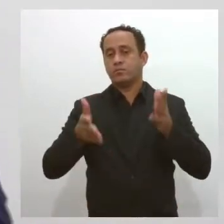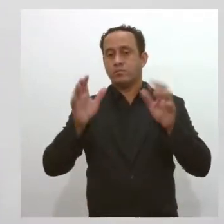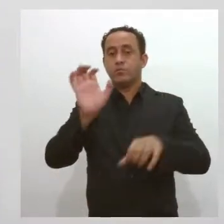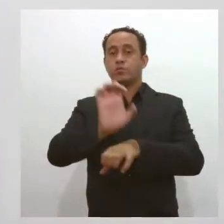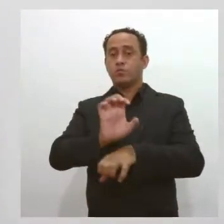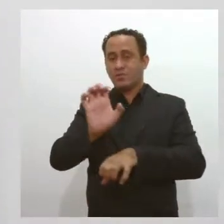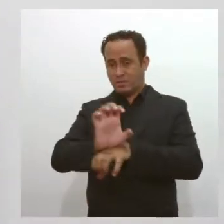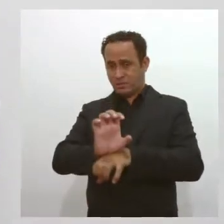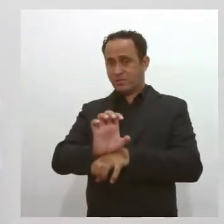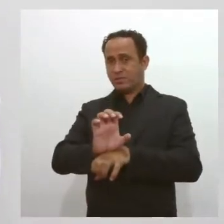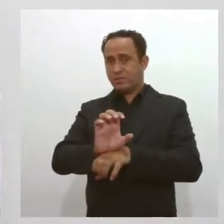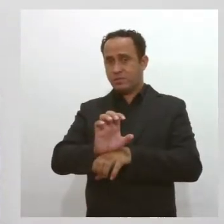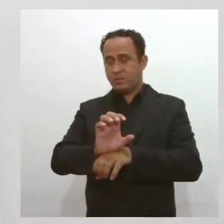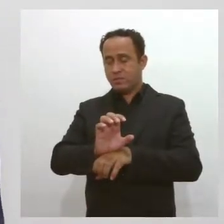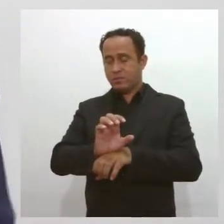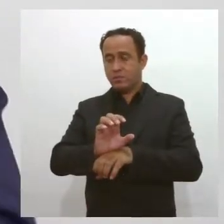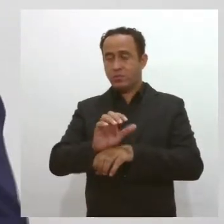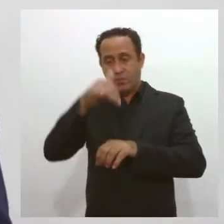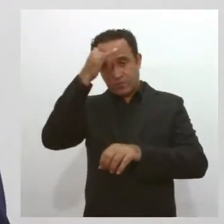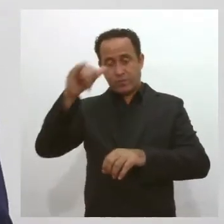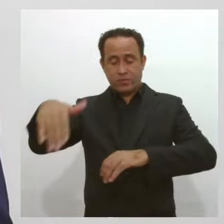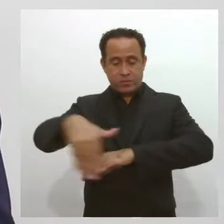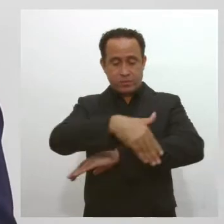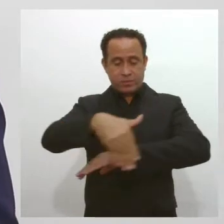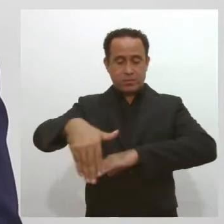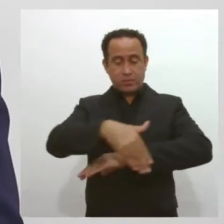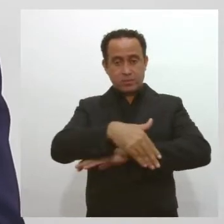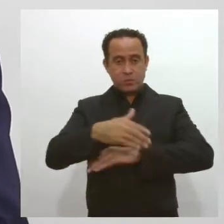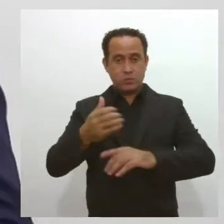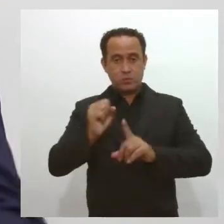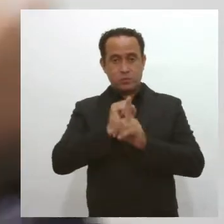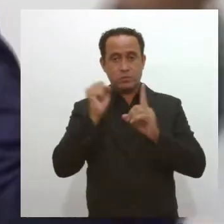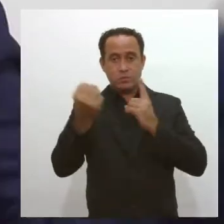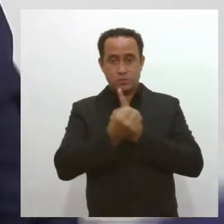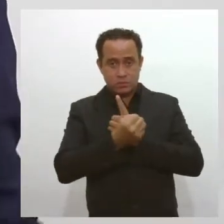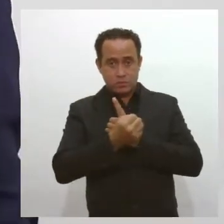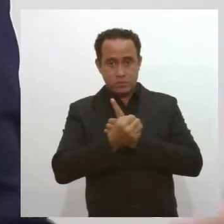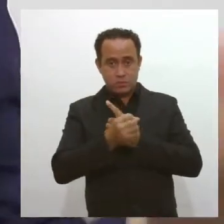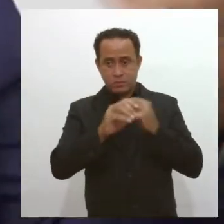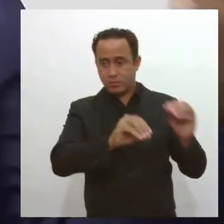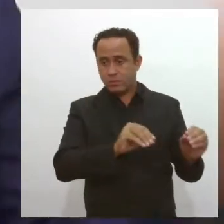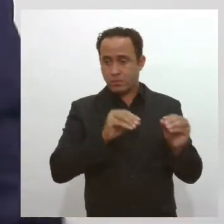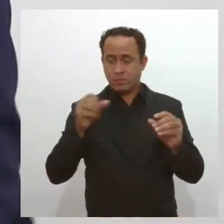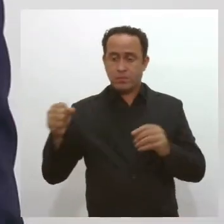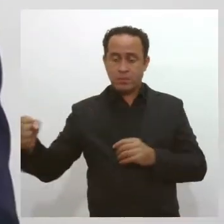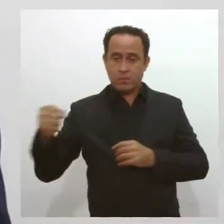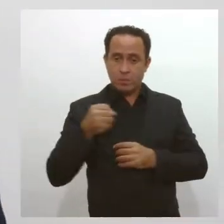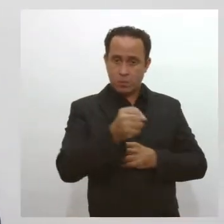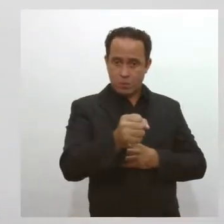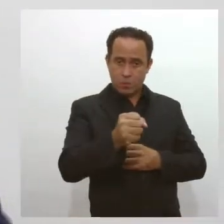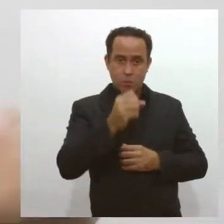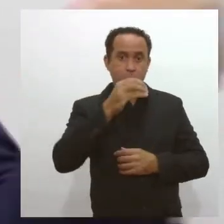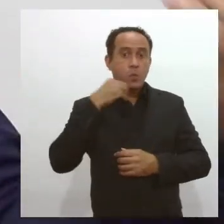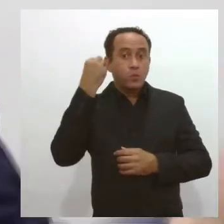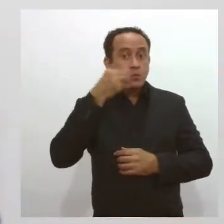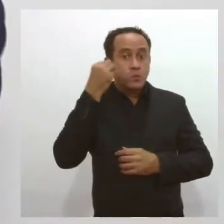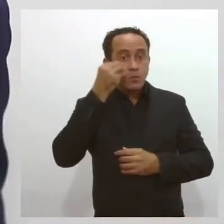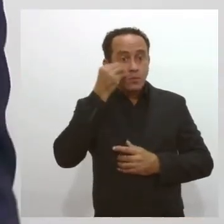de retirar policiais militares das ruas que servem à sociedade para colocar o policial com a sua experiência de